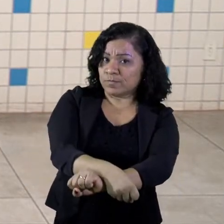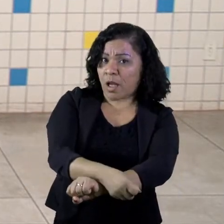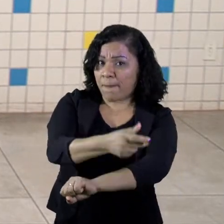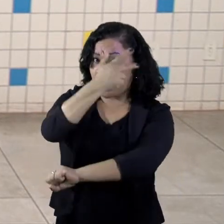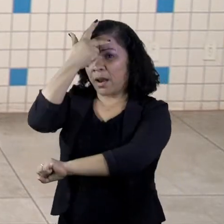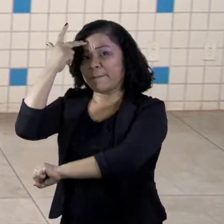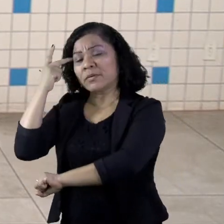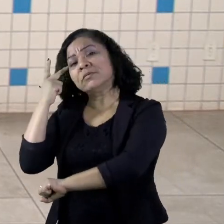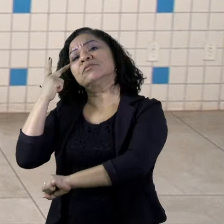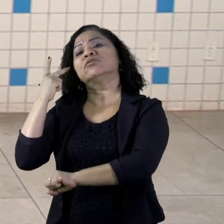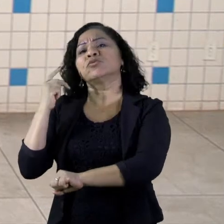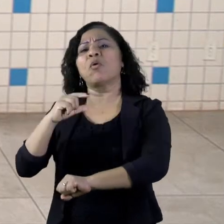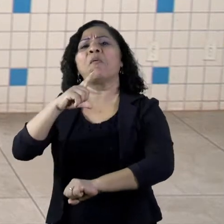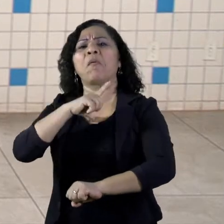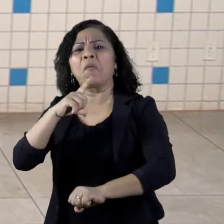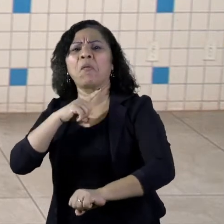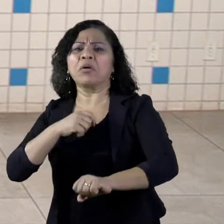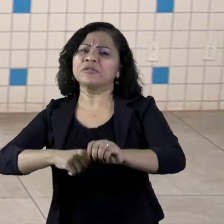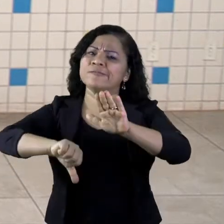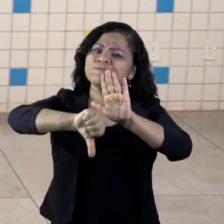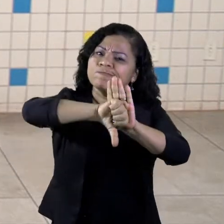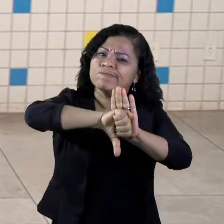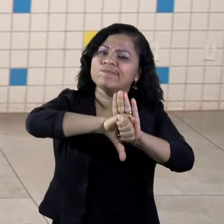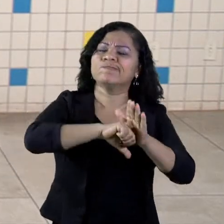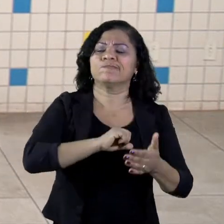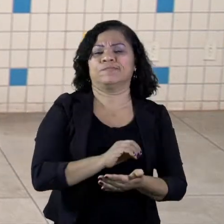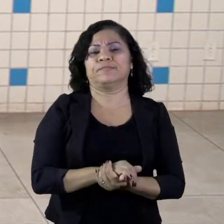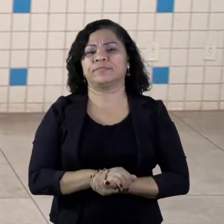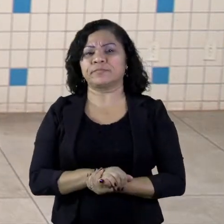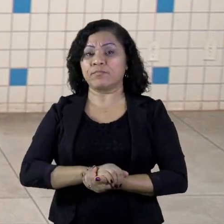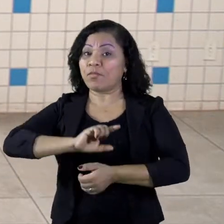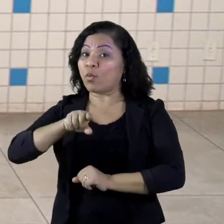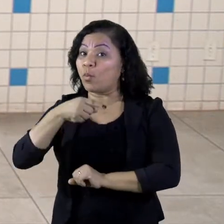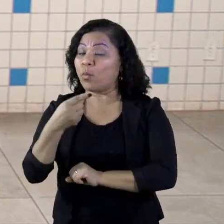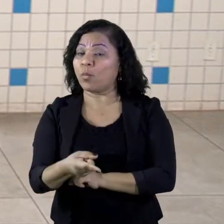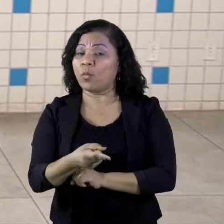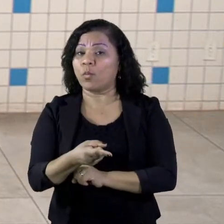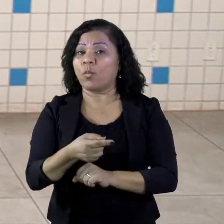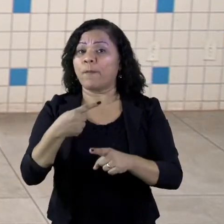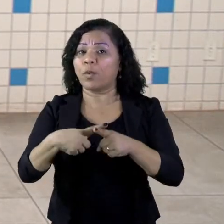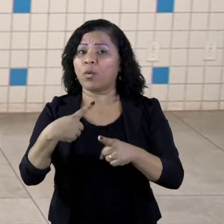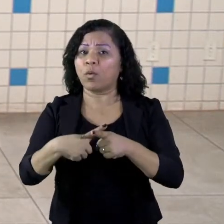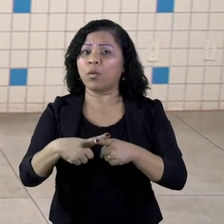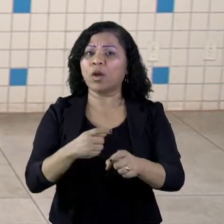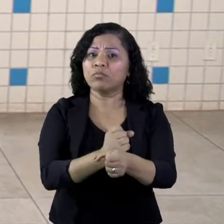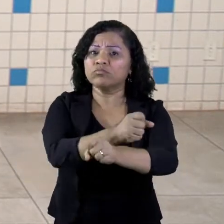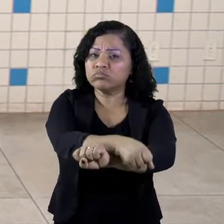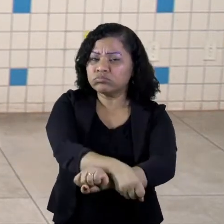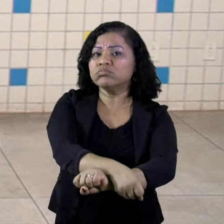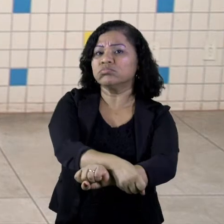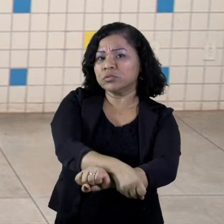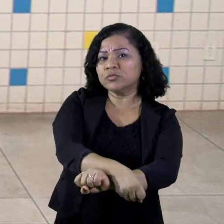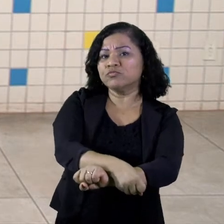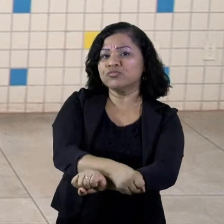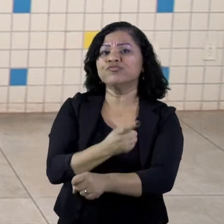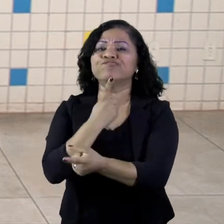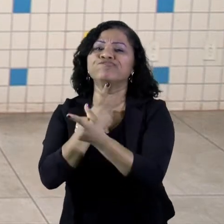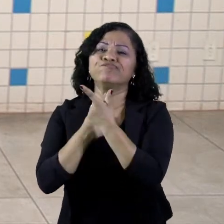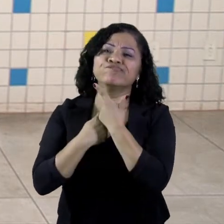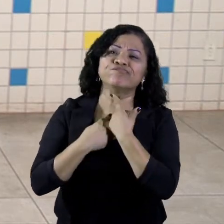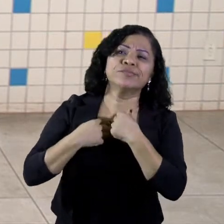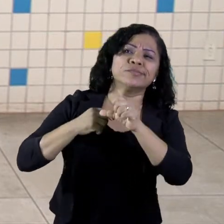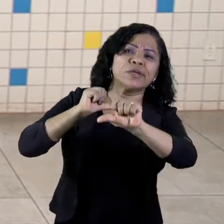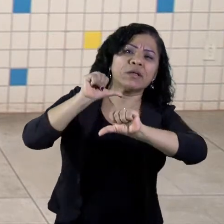ter cometido algum tipo de crime. Outro, porque o escravo desejava uma troca